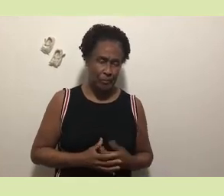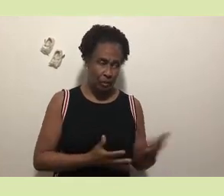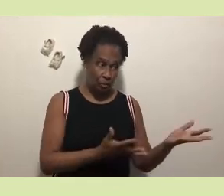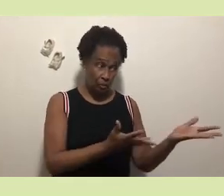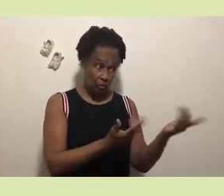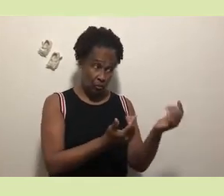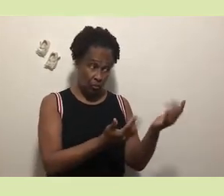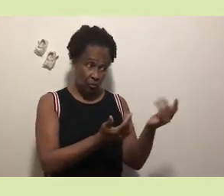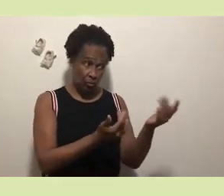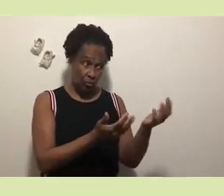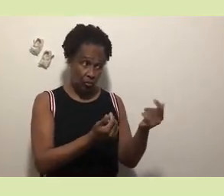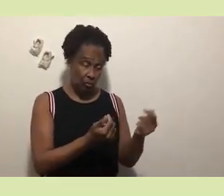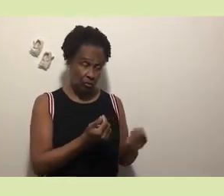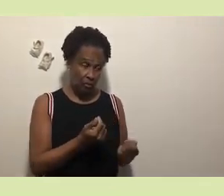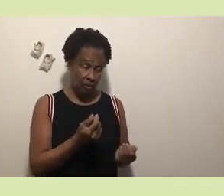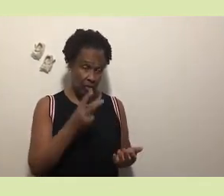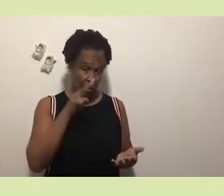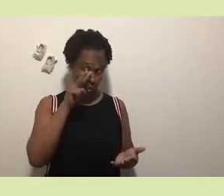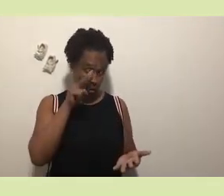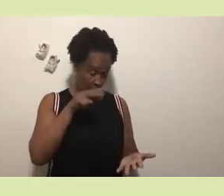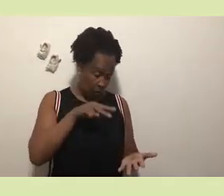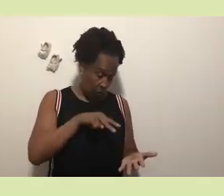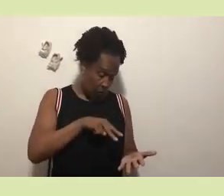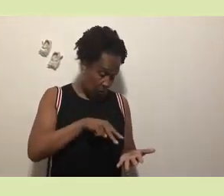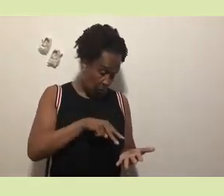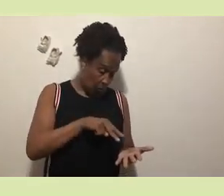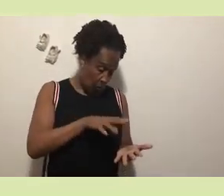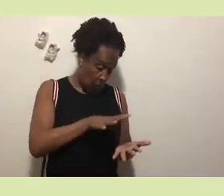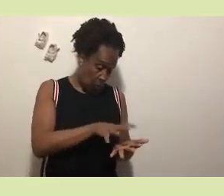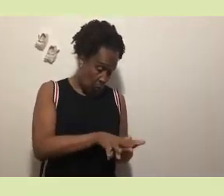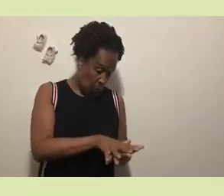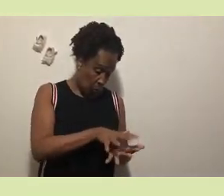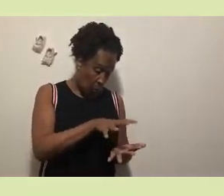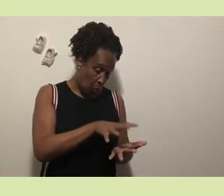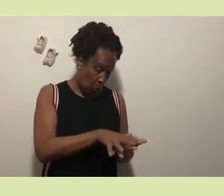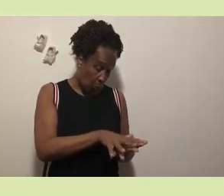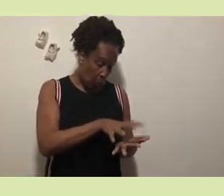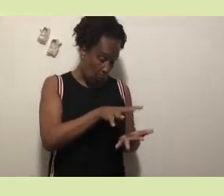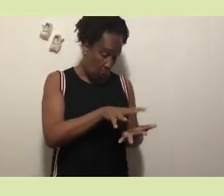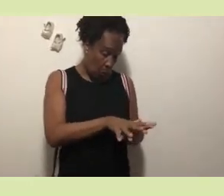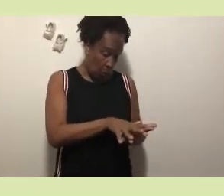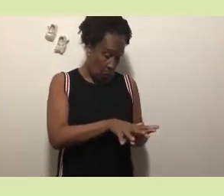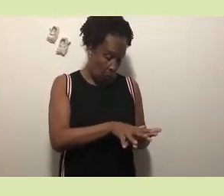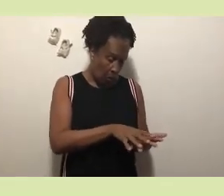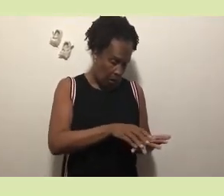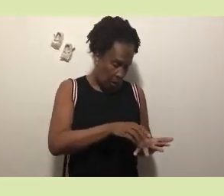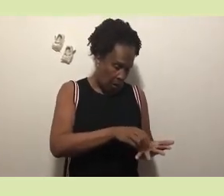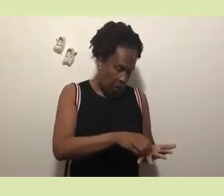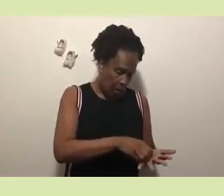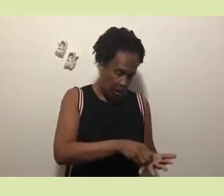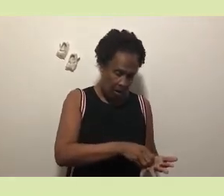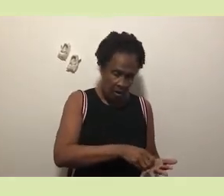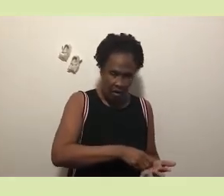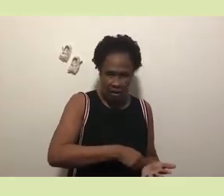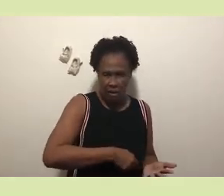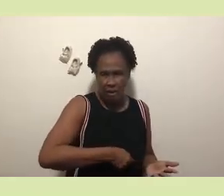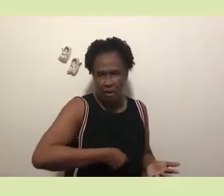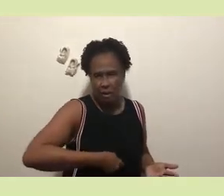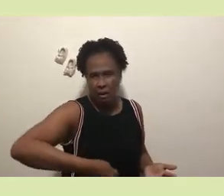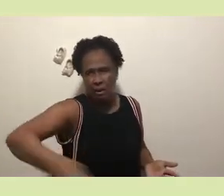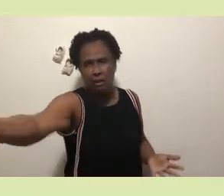O jovem olhou outra vez a estrela que tinha na sua mão, lançou-a ao